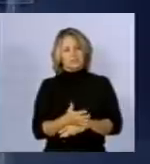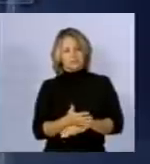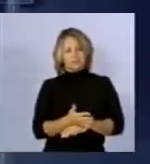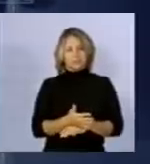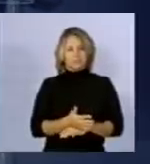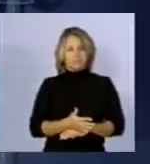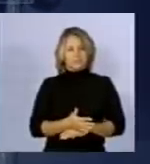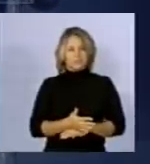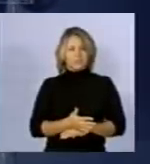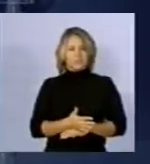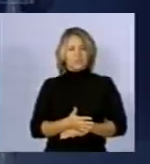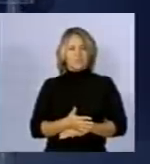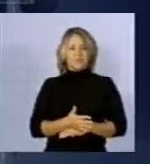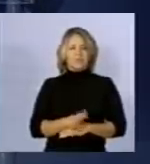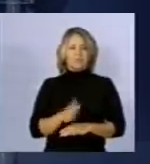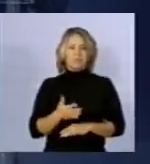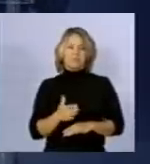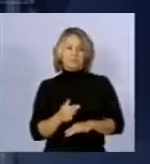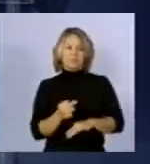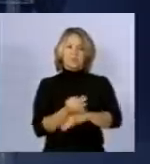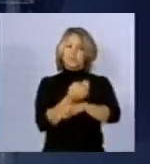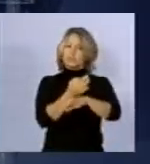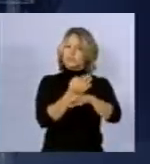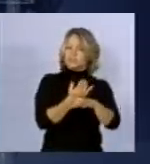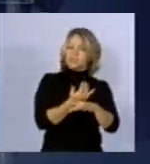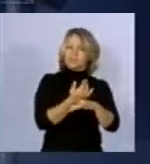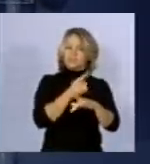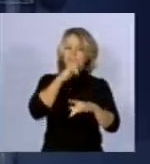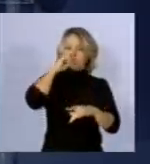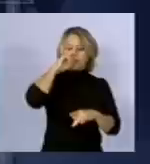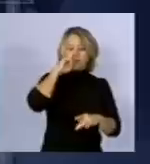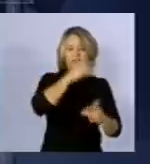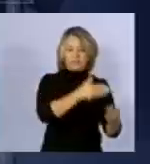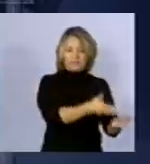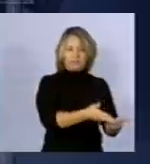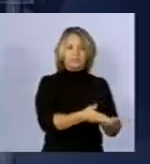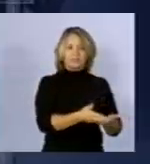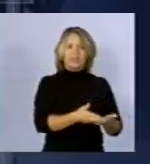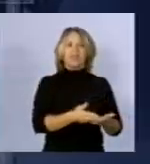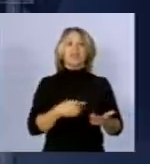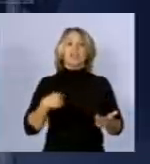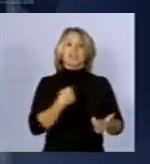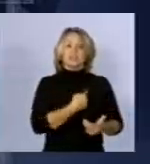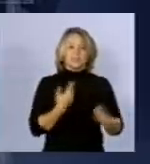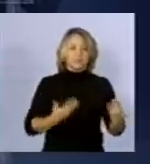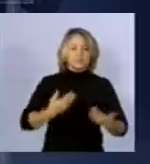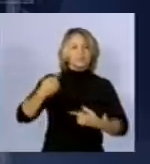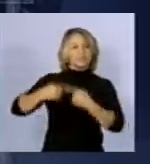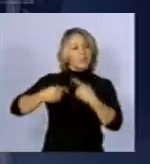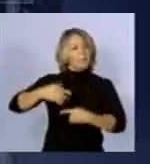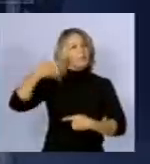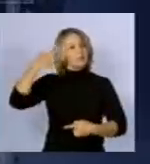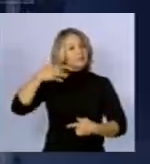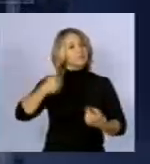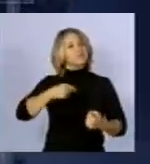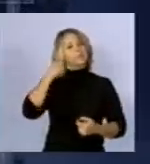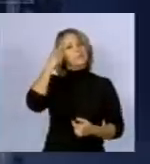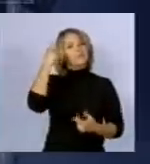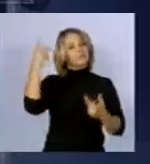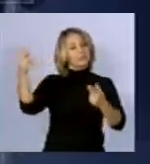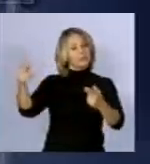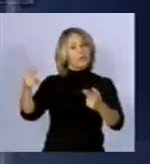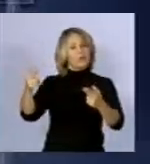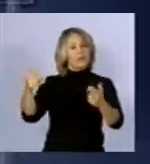eh eh no campo da tolerância ao risco e é isso que a nossa política tem que pensar e até onde a